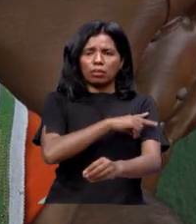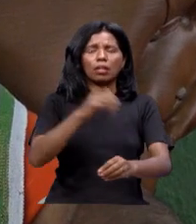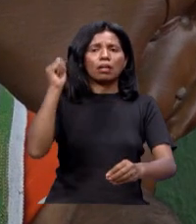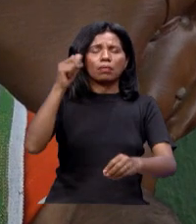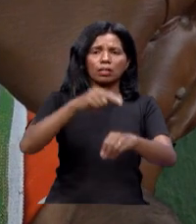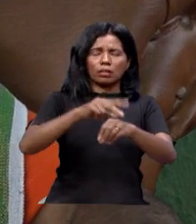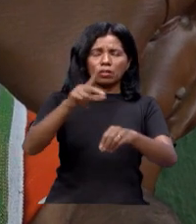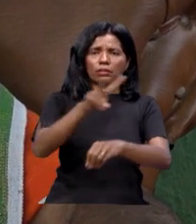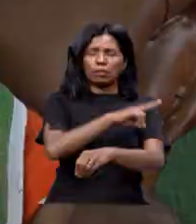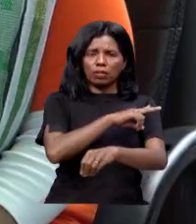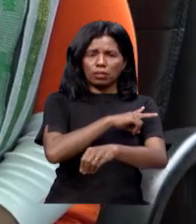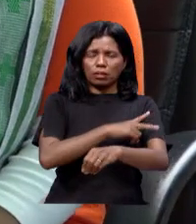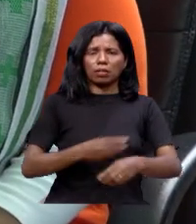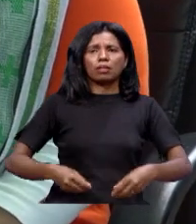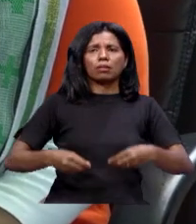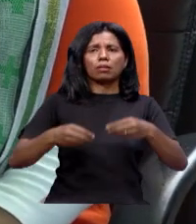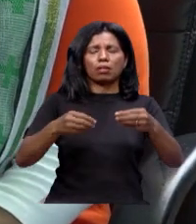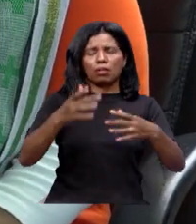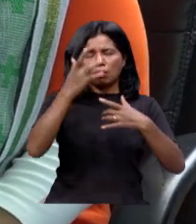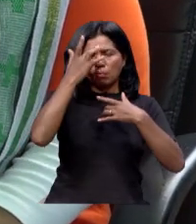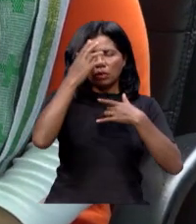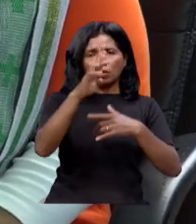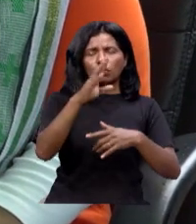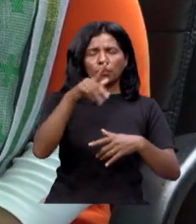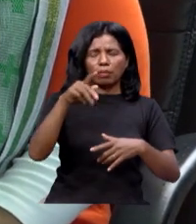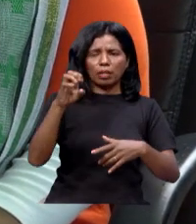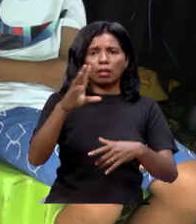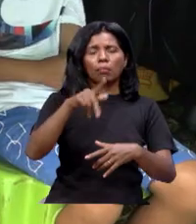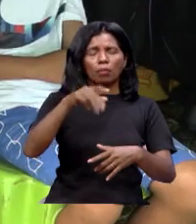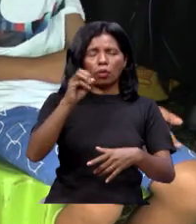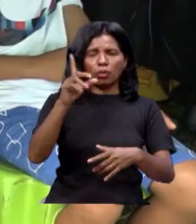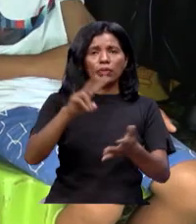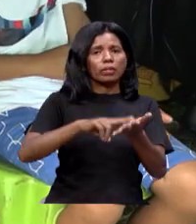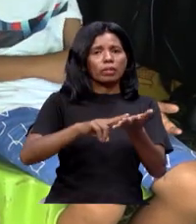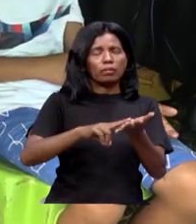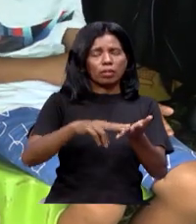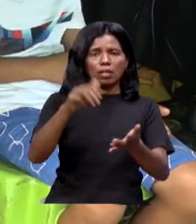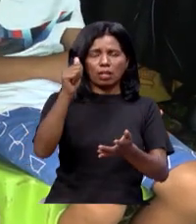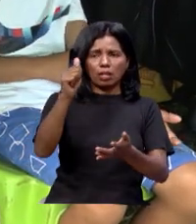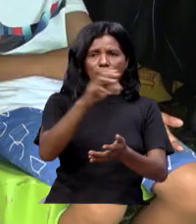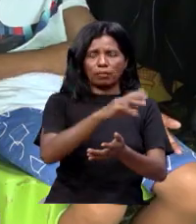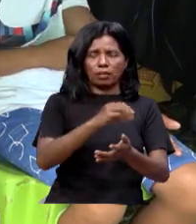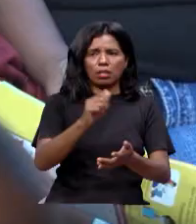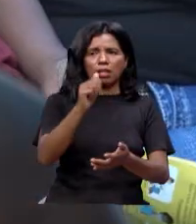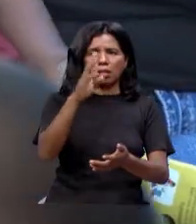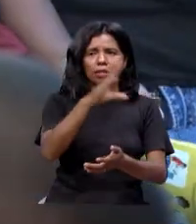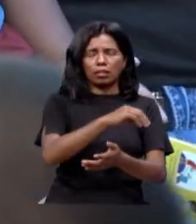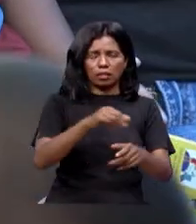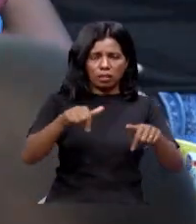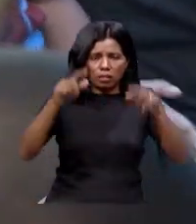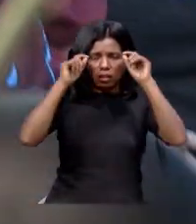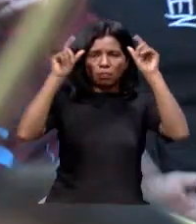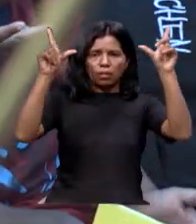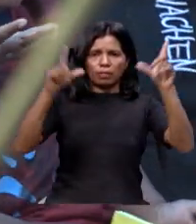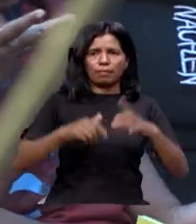nacional de vacinação integrado sarampo, rubela, polio, vitamina A, no tableta albendazole e a território